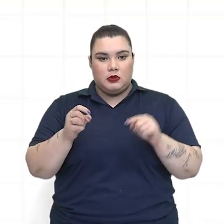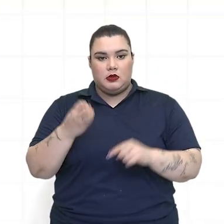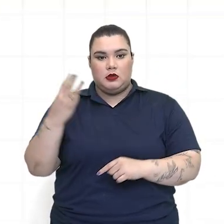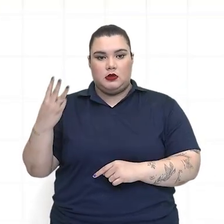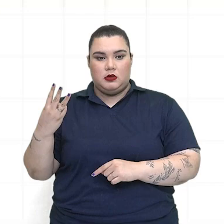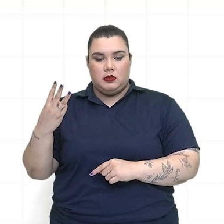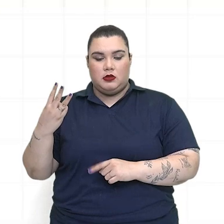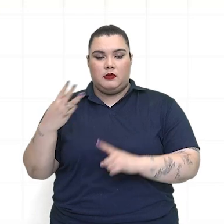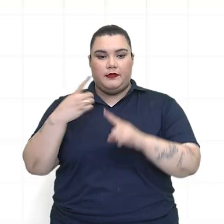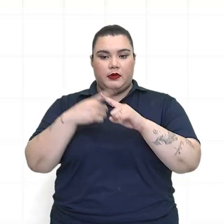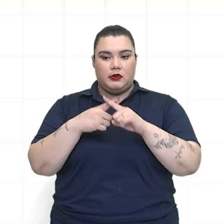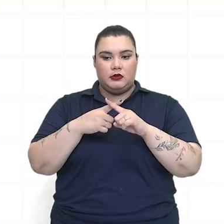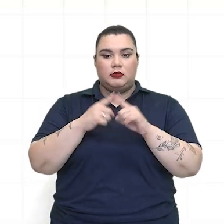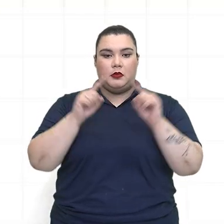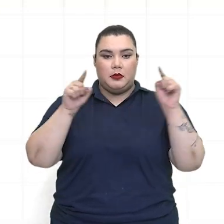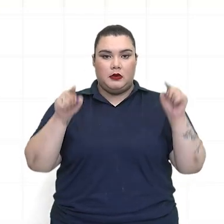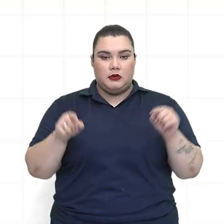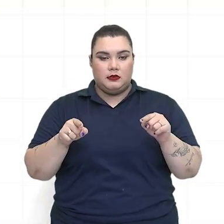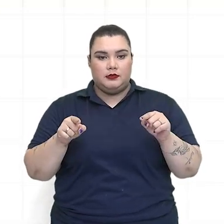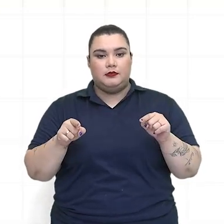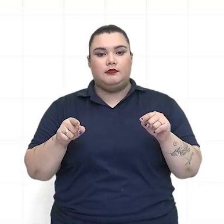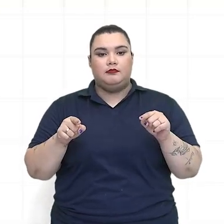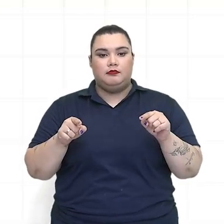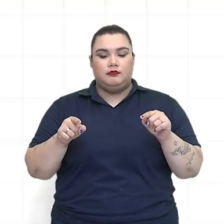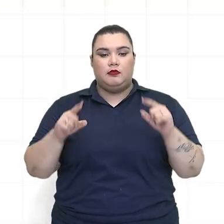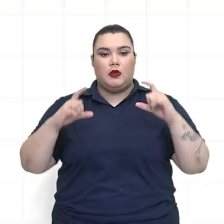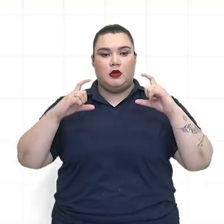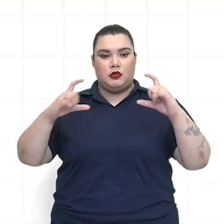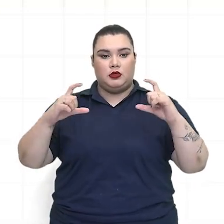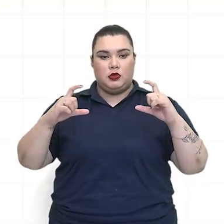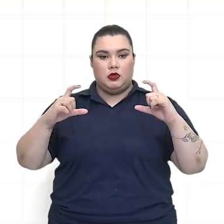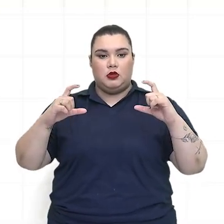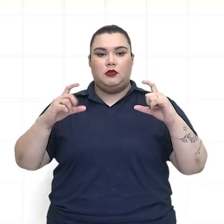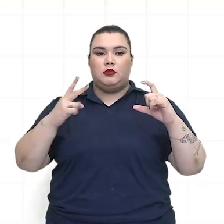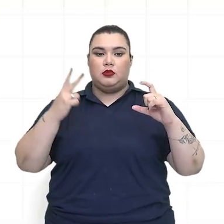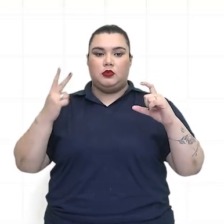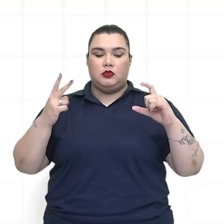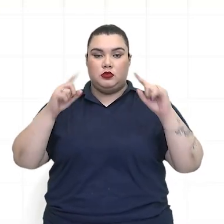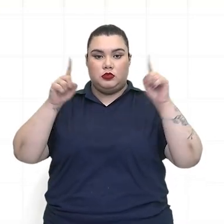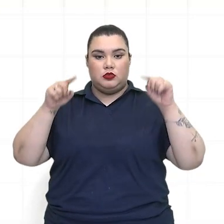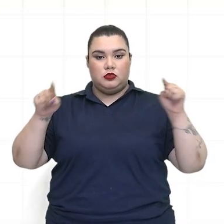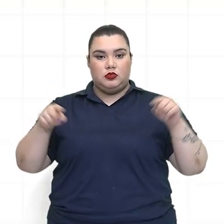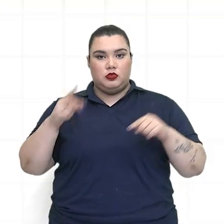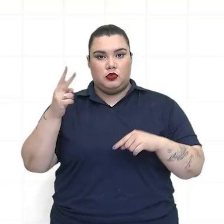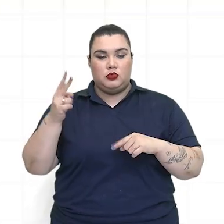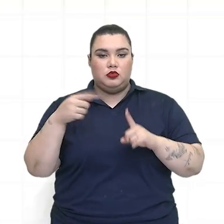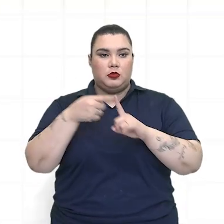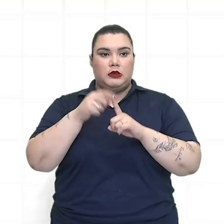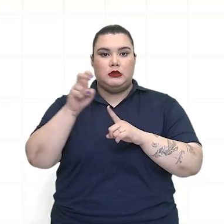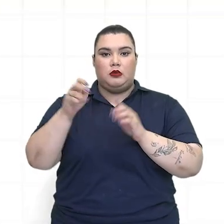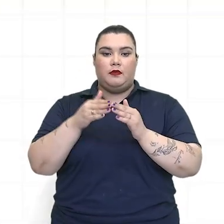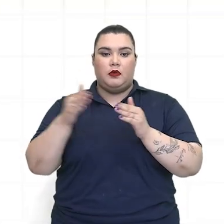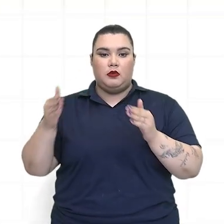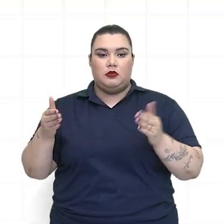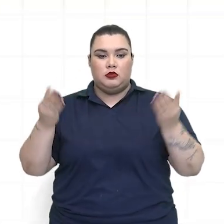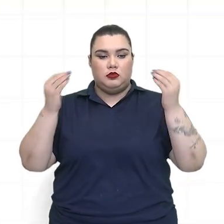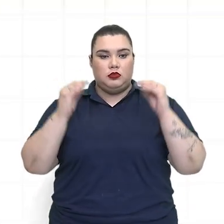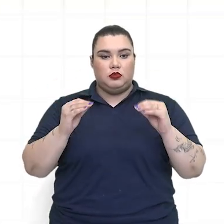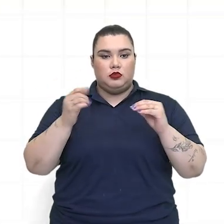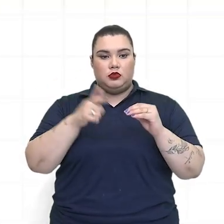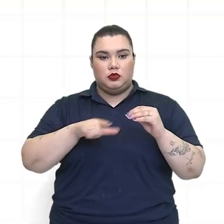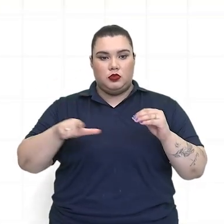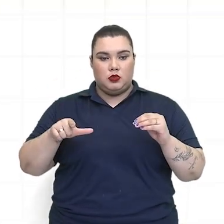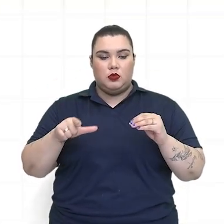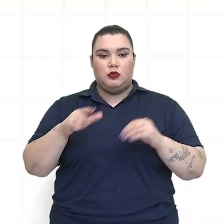aqui que multiplica o parênteses. Aí temos entre chaves aqui o 2 e o 5 externo. Então, vamos repetir tudo